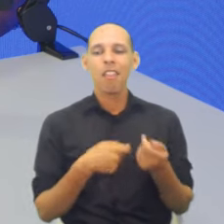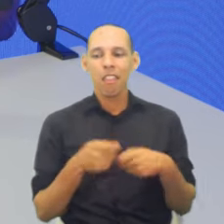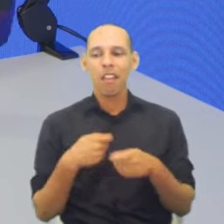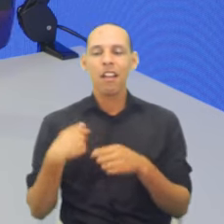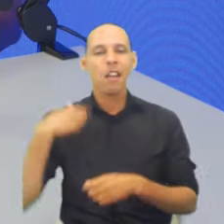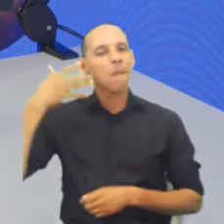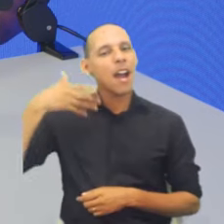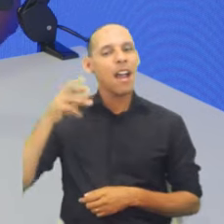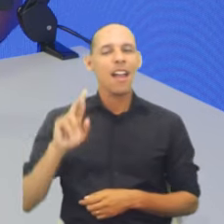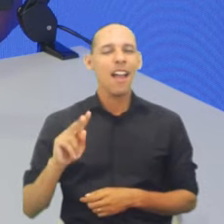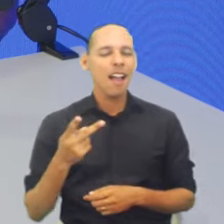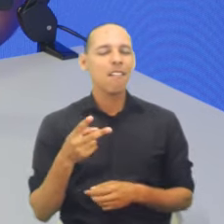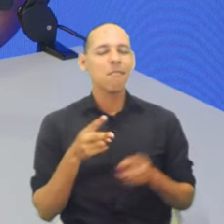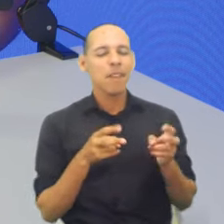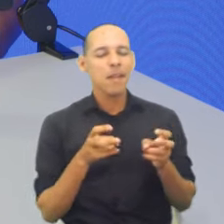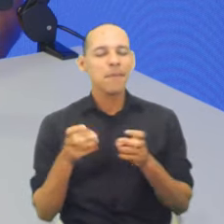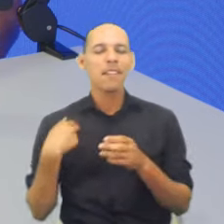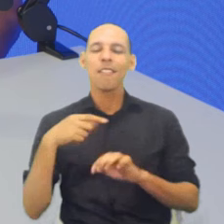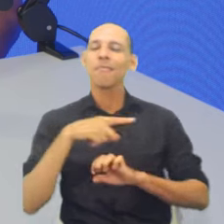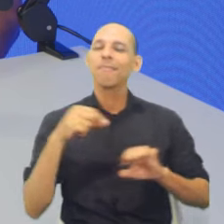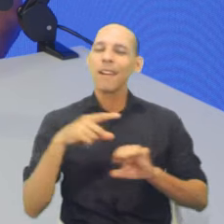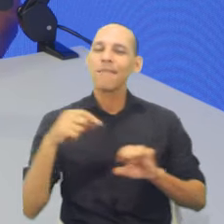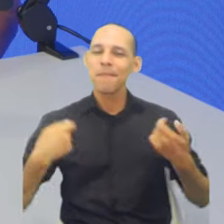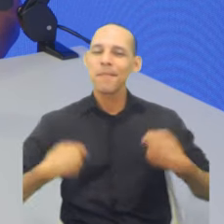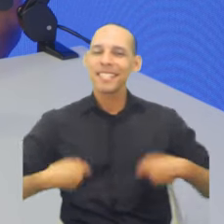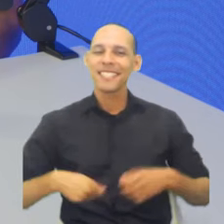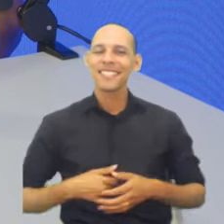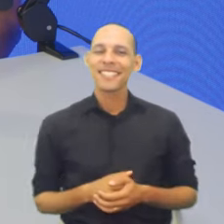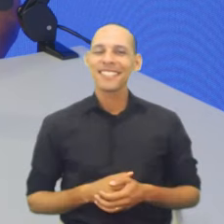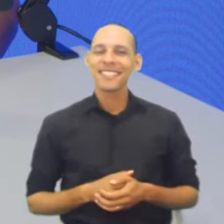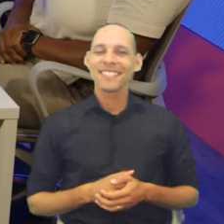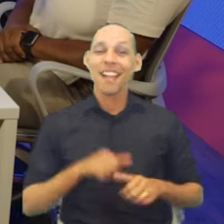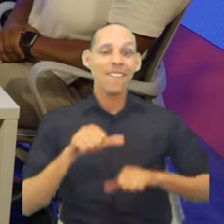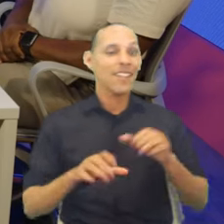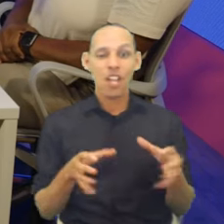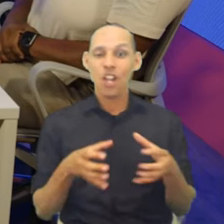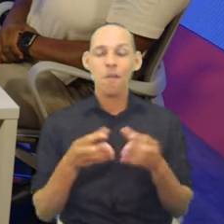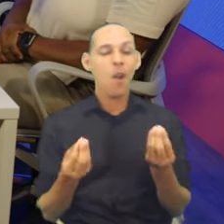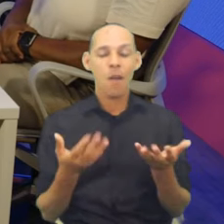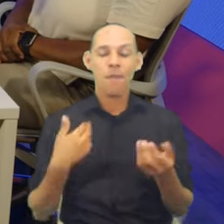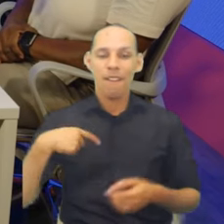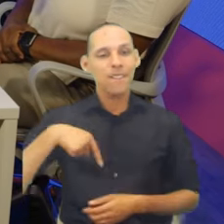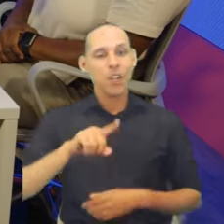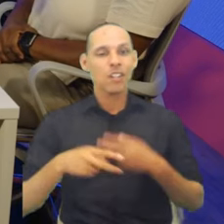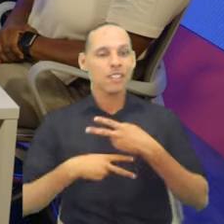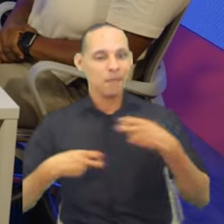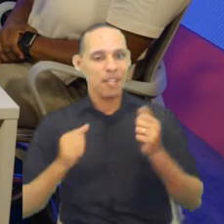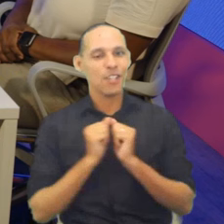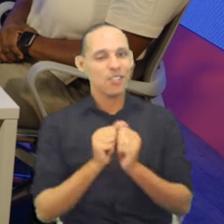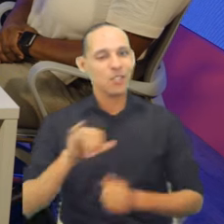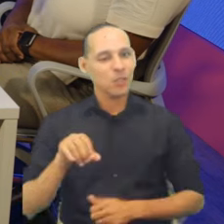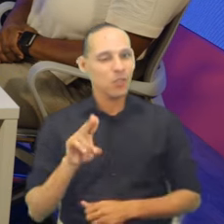para RH e fui percebendo que eu tinha que empreender E aí como é que virou o grupo eu fui pro sebrai eu e a Ju Minha